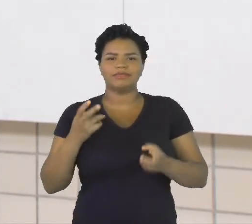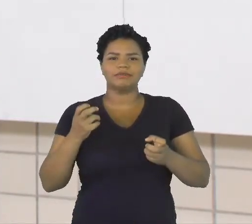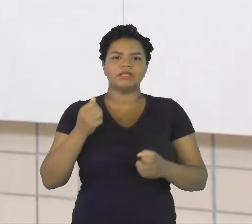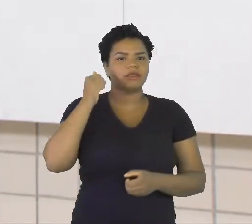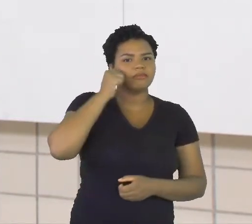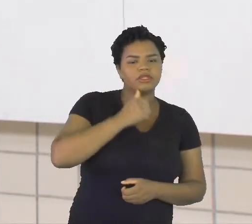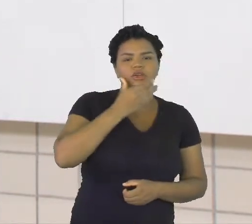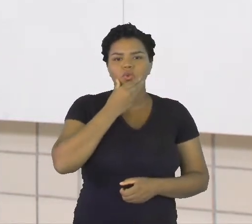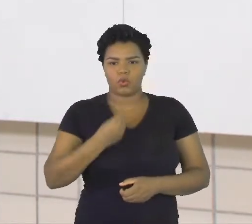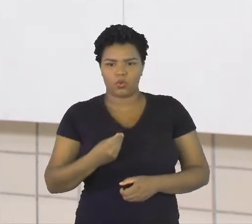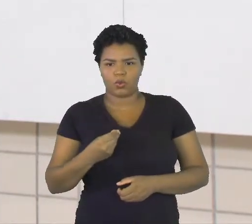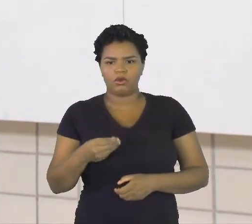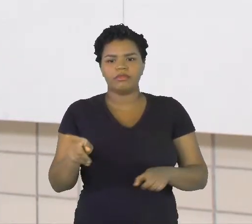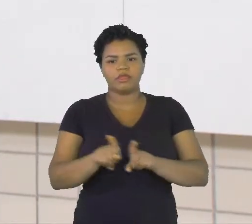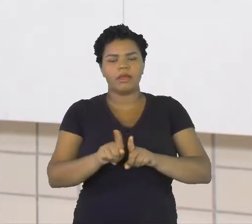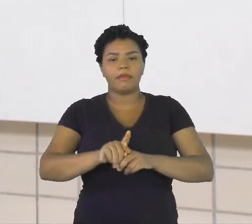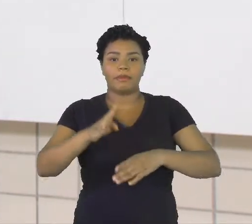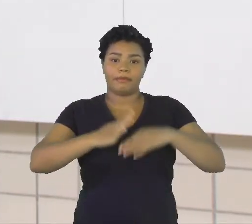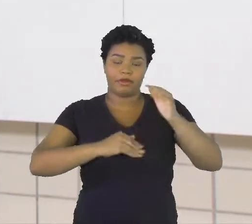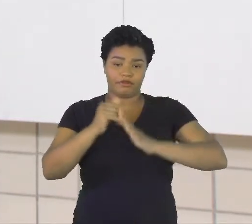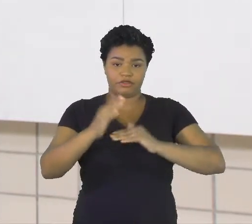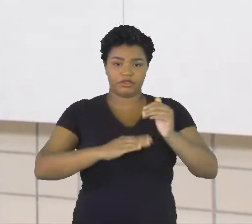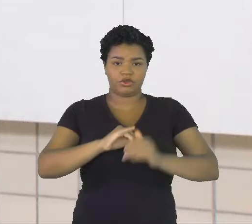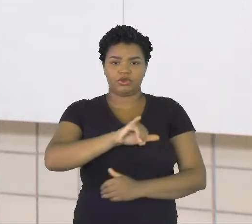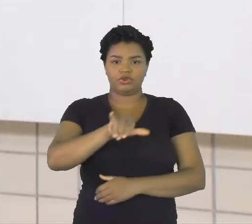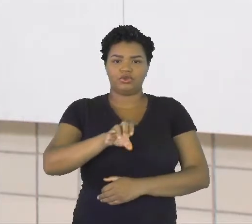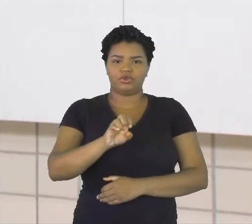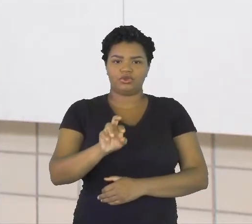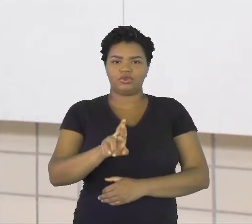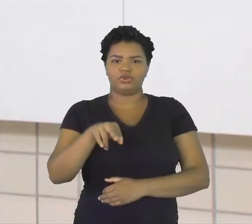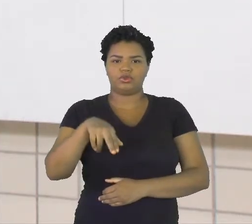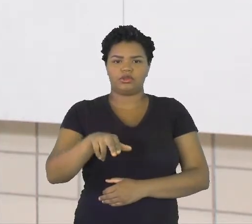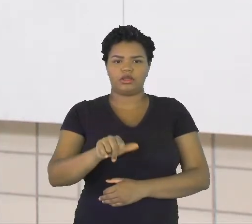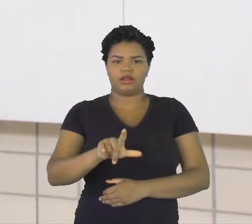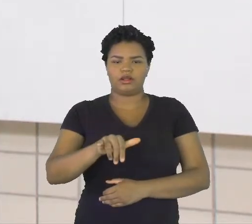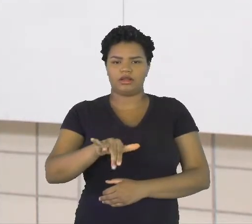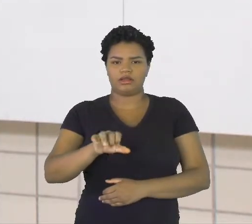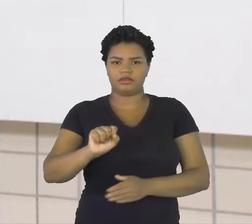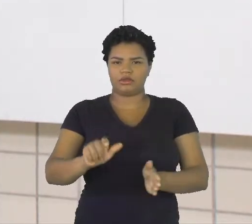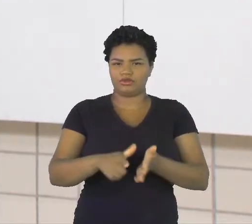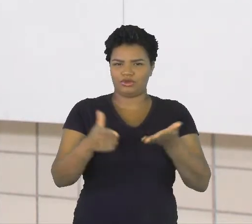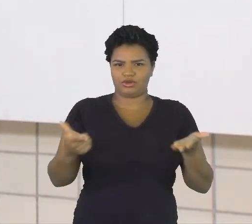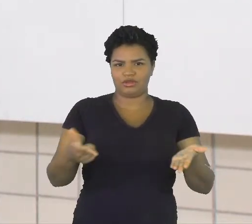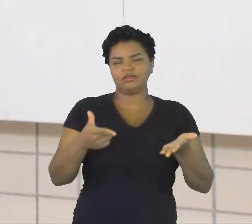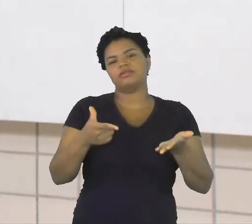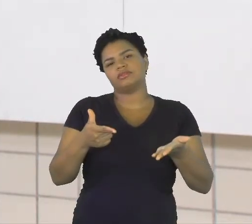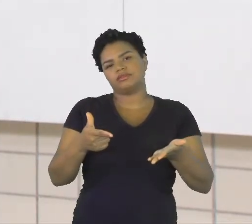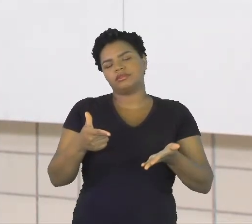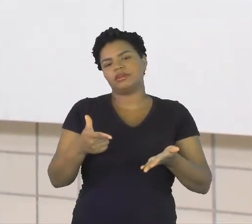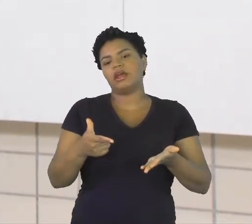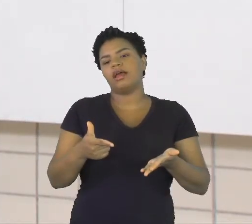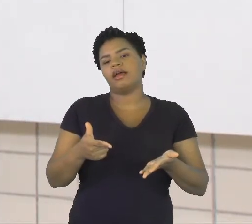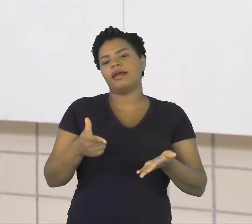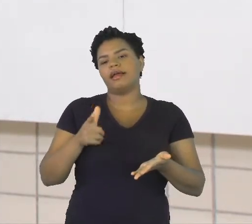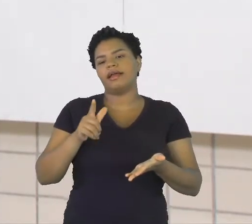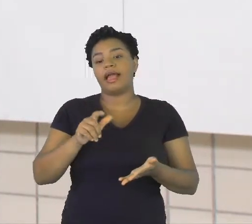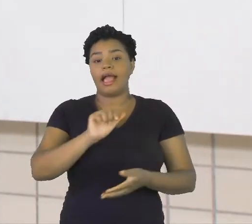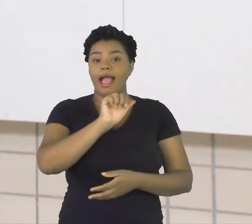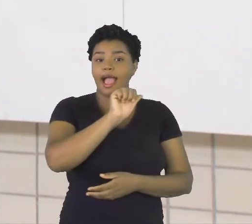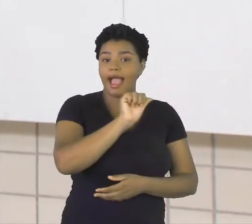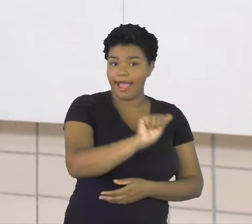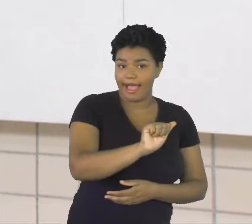para a profissão jornalista. A jornalista, quando for